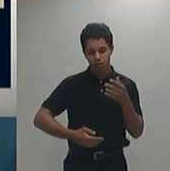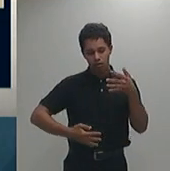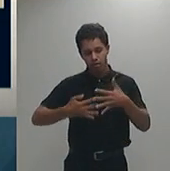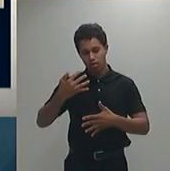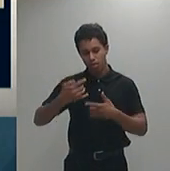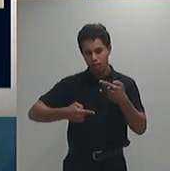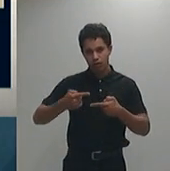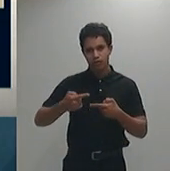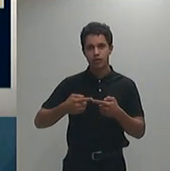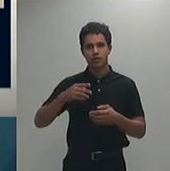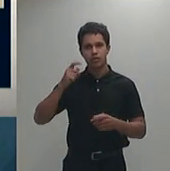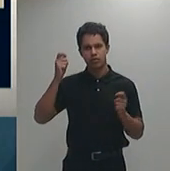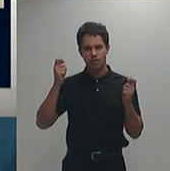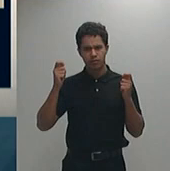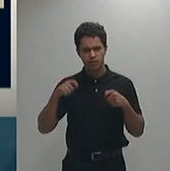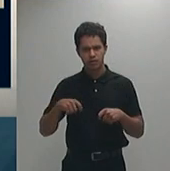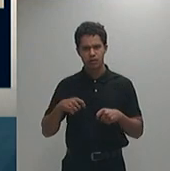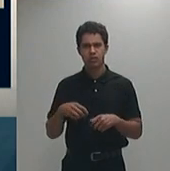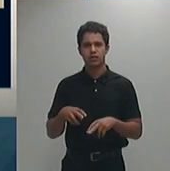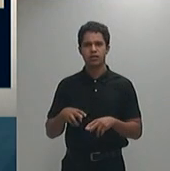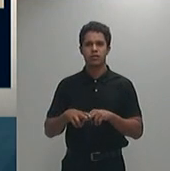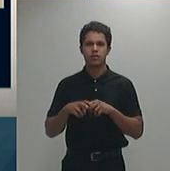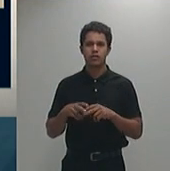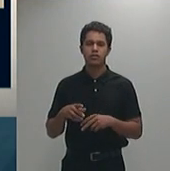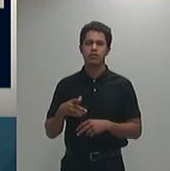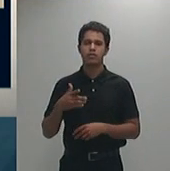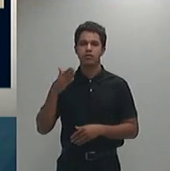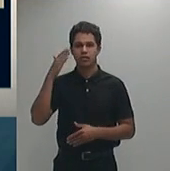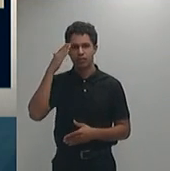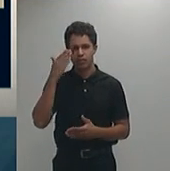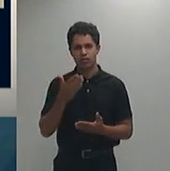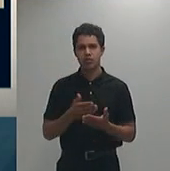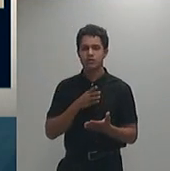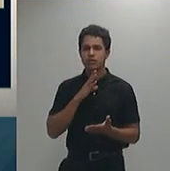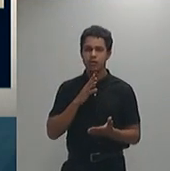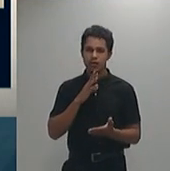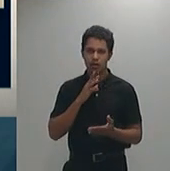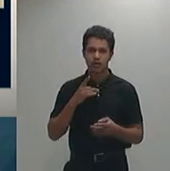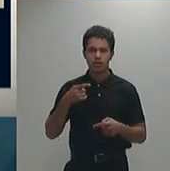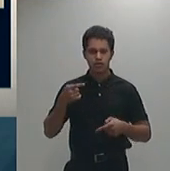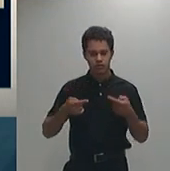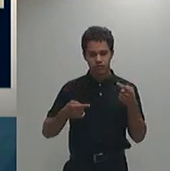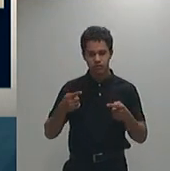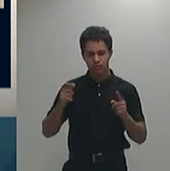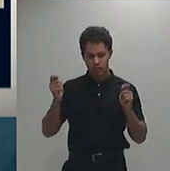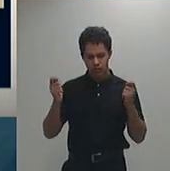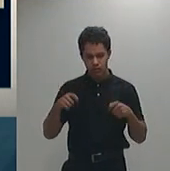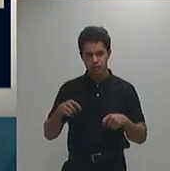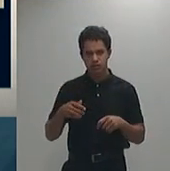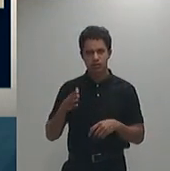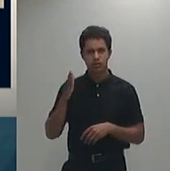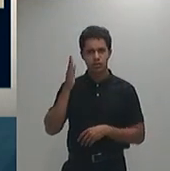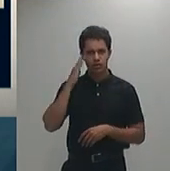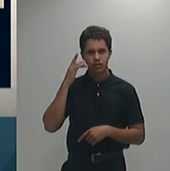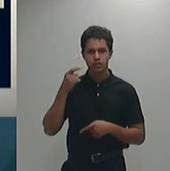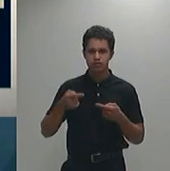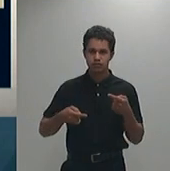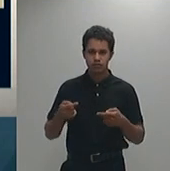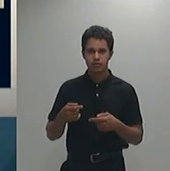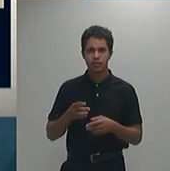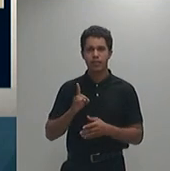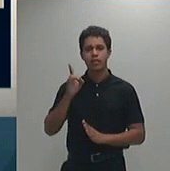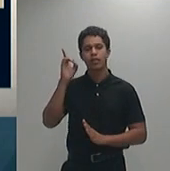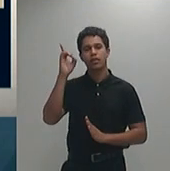de sua beleza e verde acesso me conhece dos conflitos de competência conhece do conflito dos conflitos declaro a competência